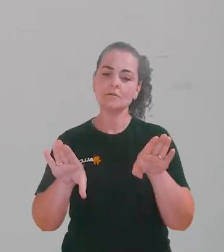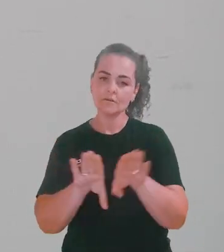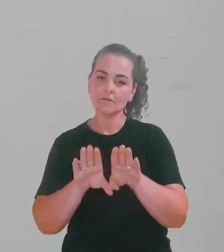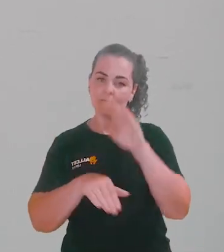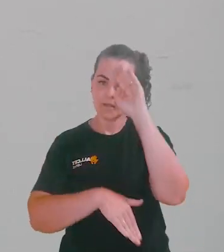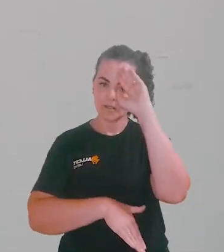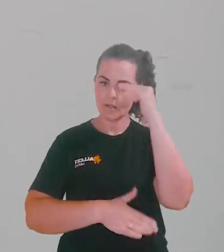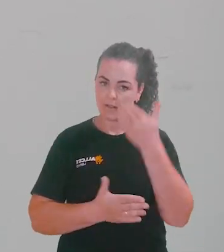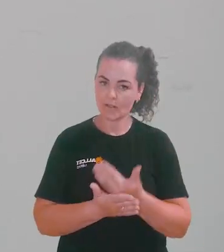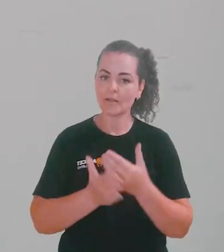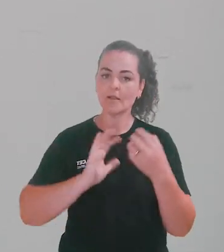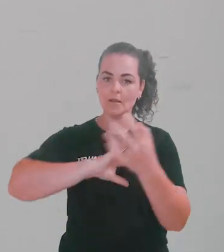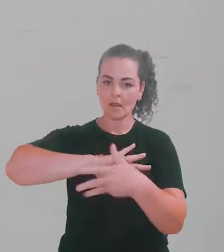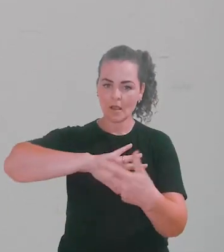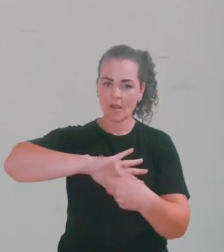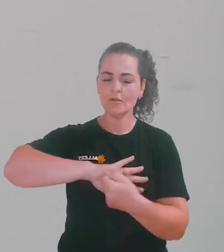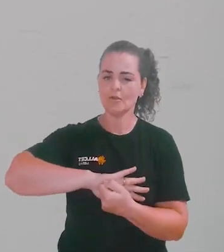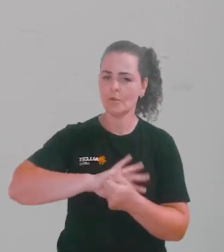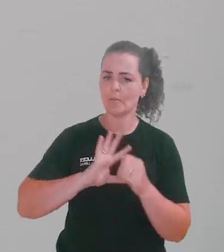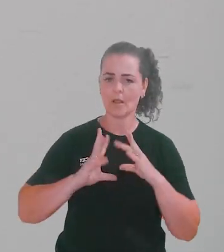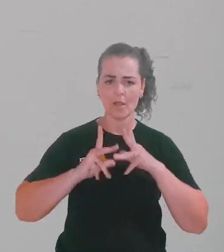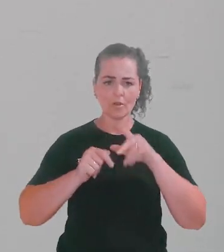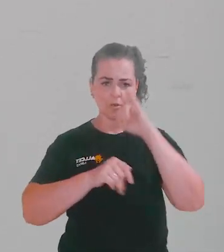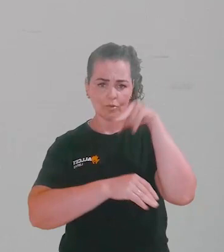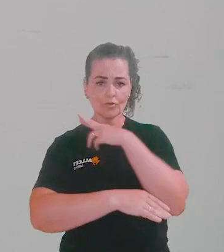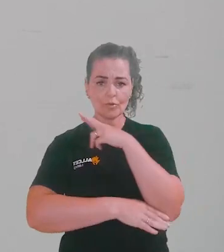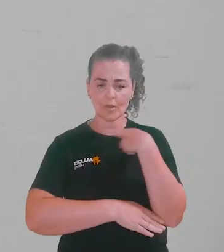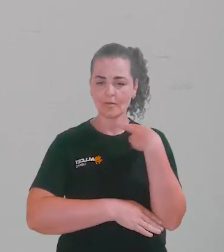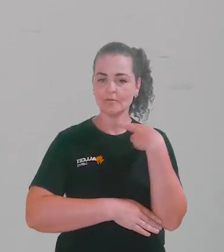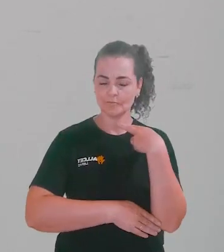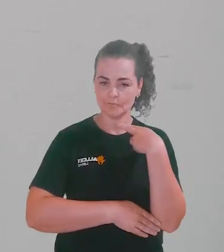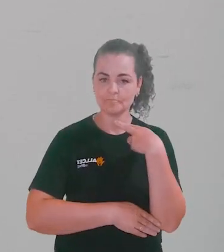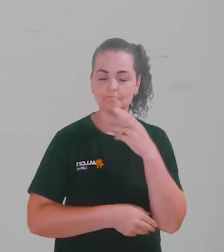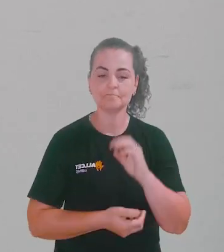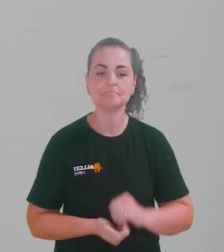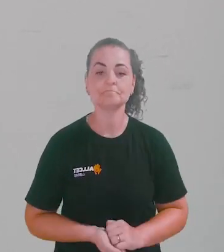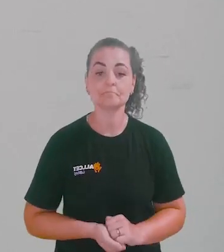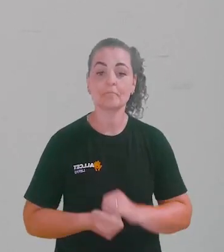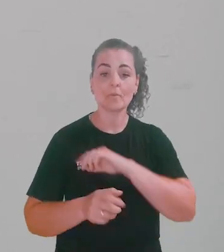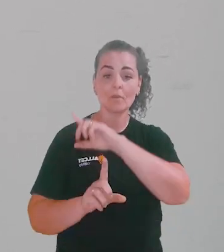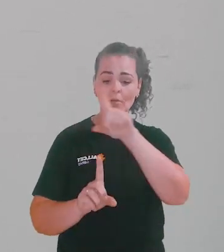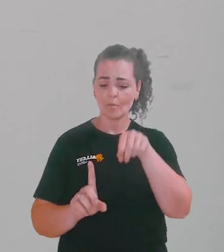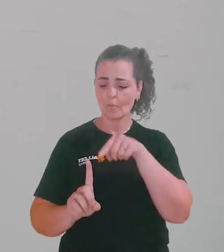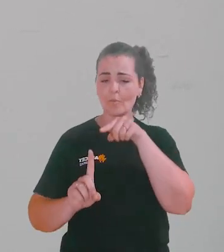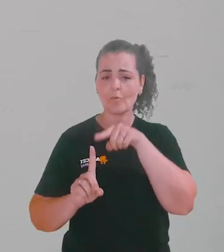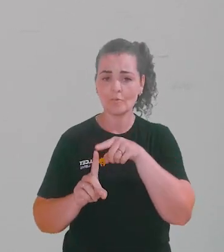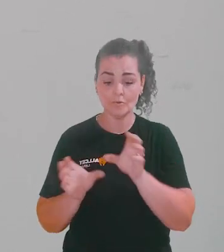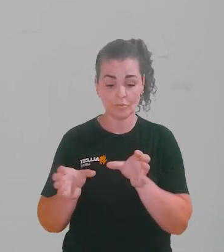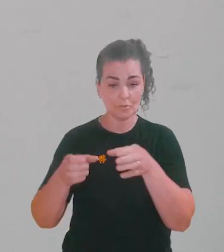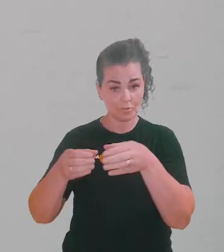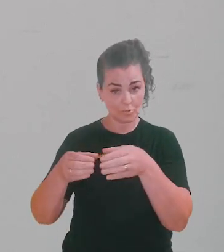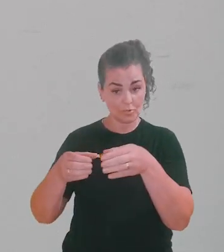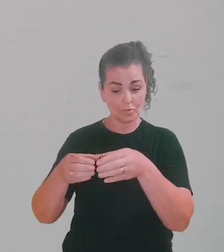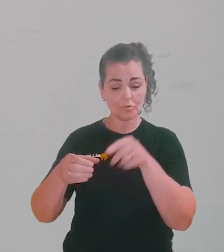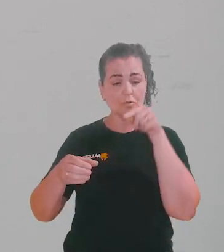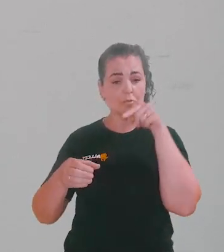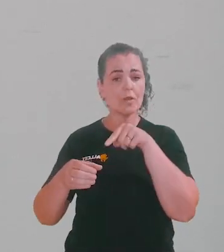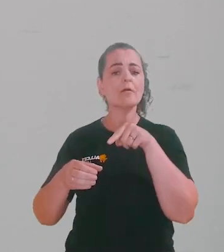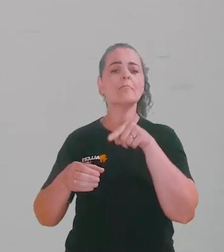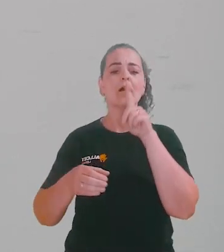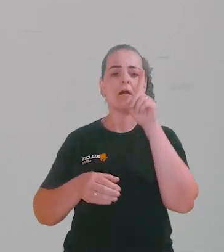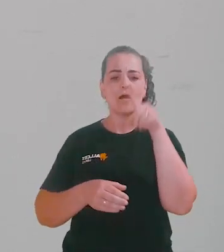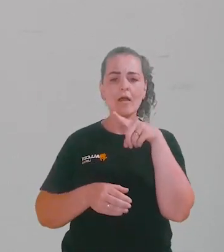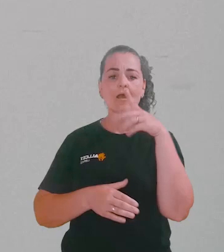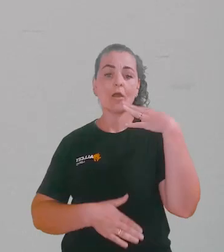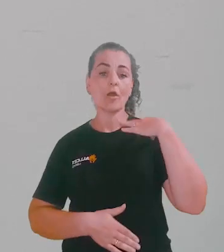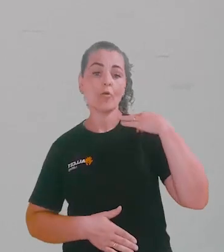quanto, acredito que para a ACIGES também, e quanto para Jaraguá como um todo. E o objetivo do nosso núcleo é